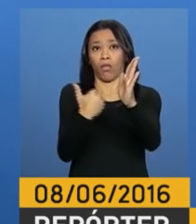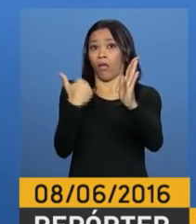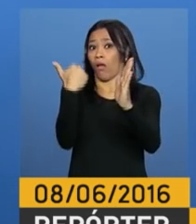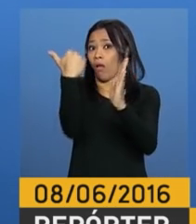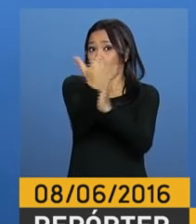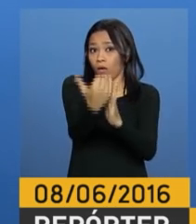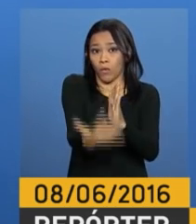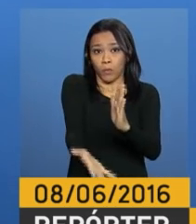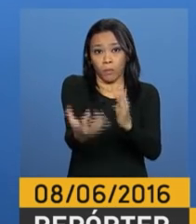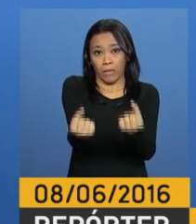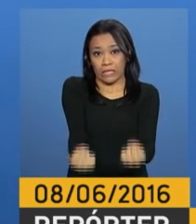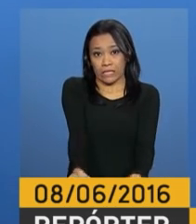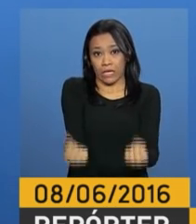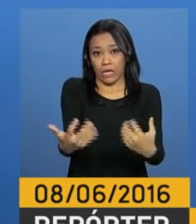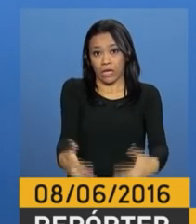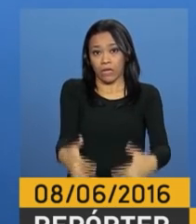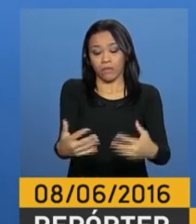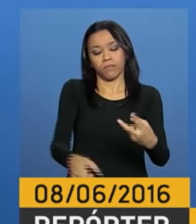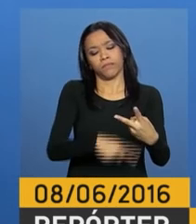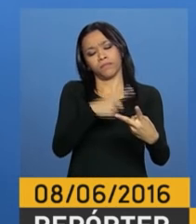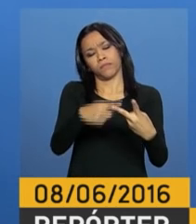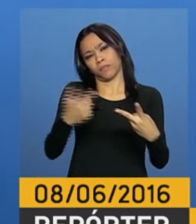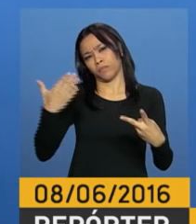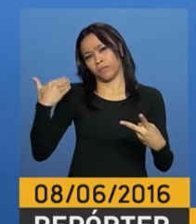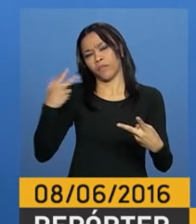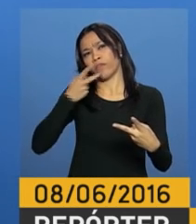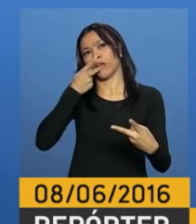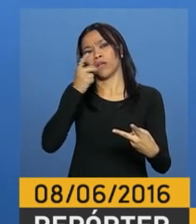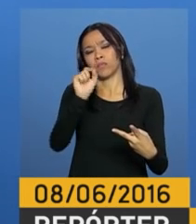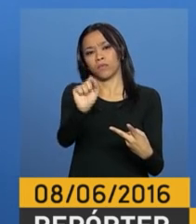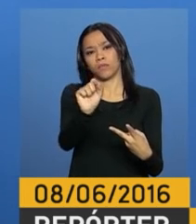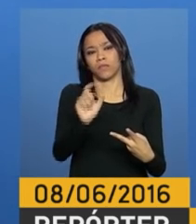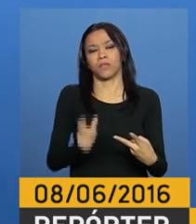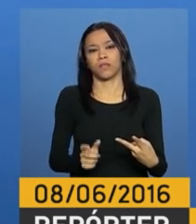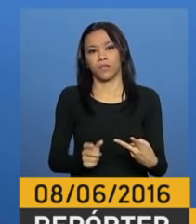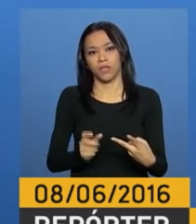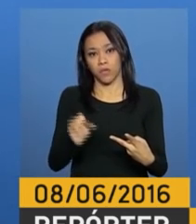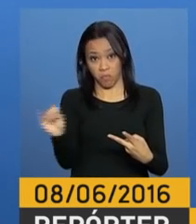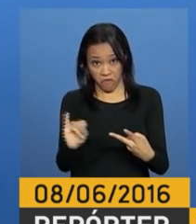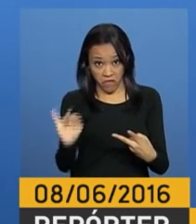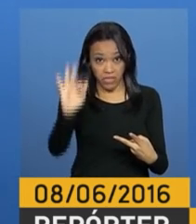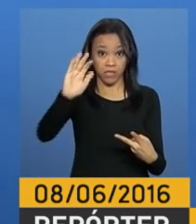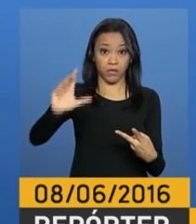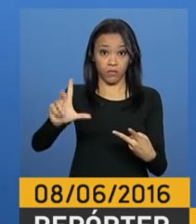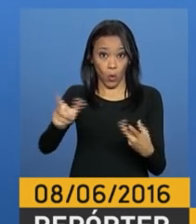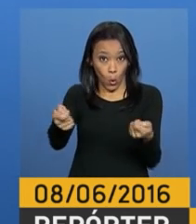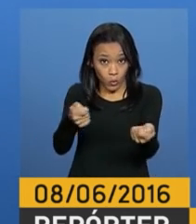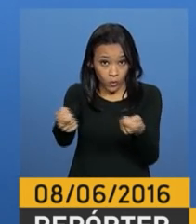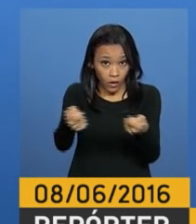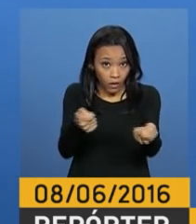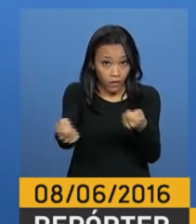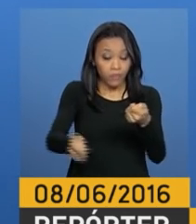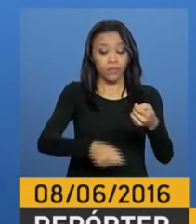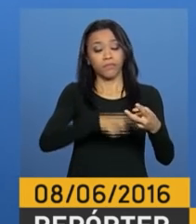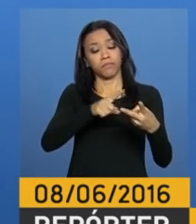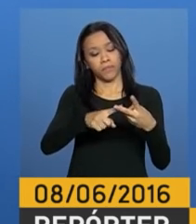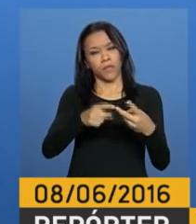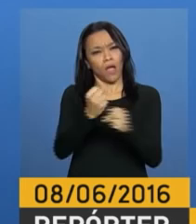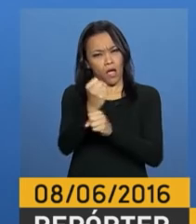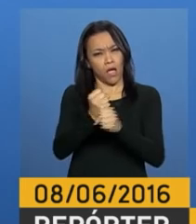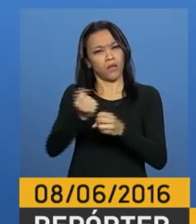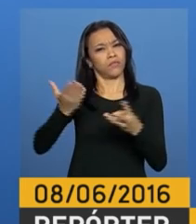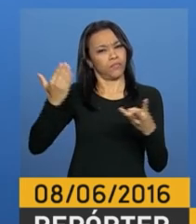falamos da necessidade de se ter uma inflação controlada há alguns anos